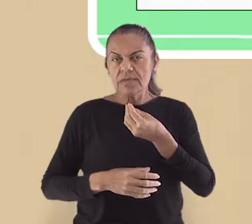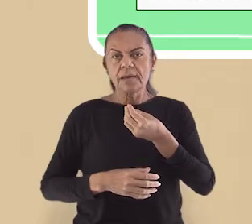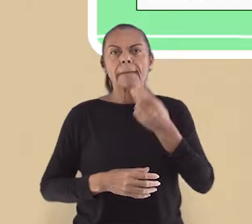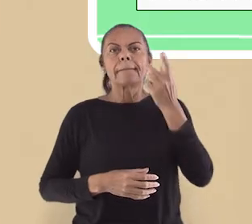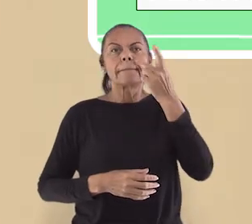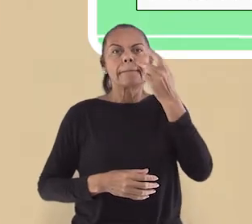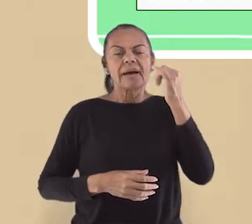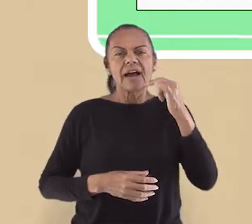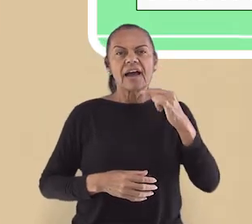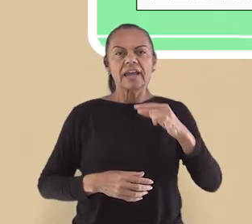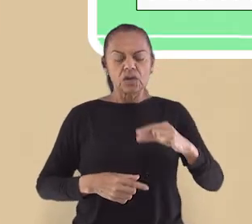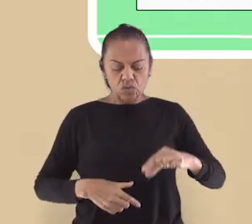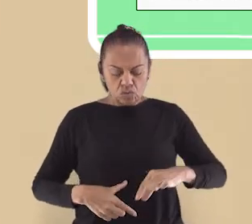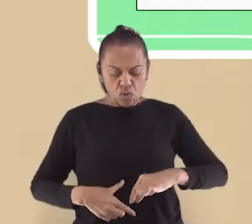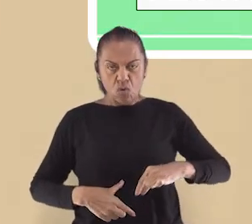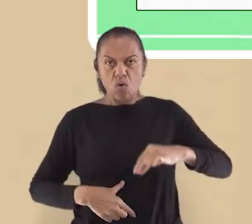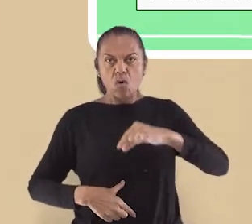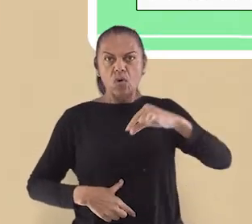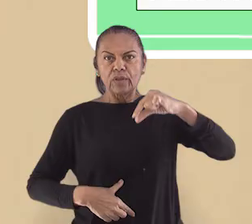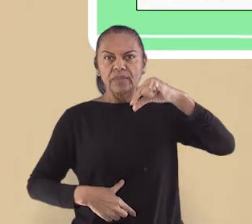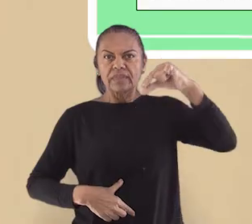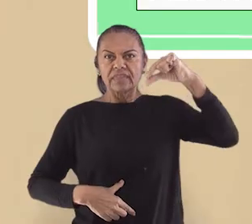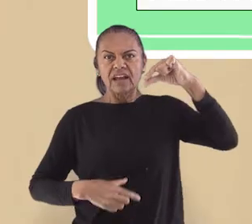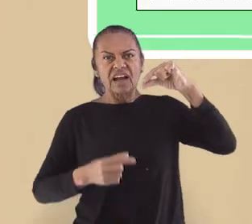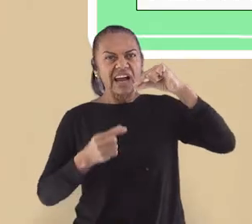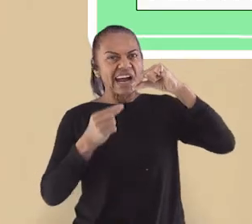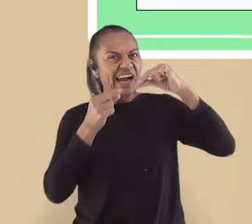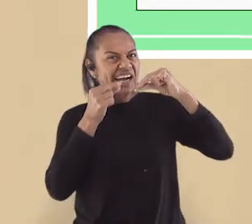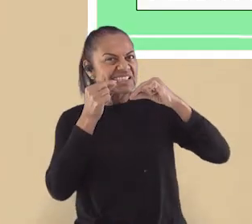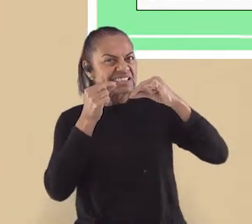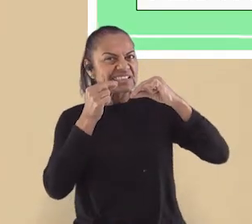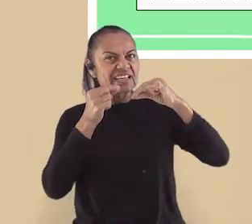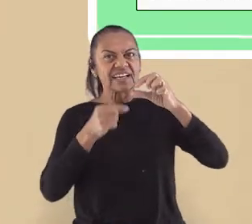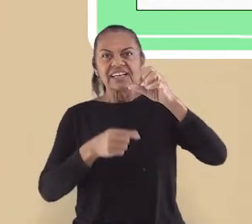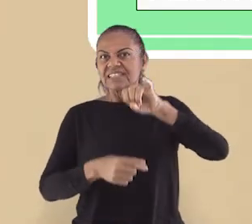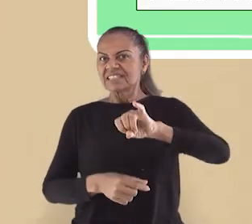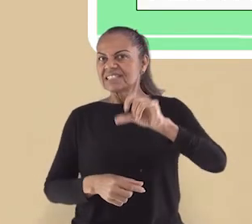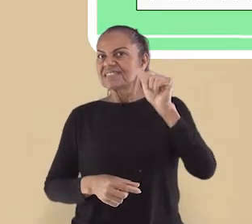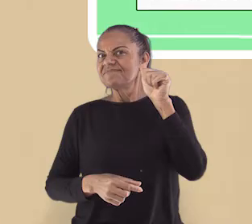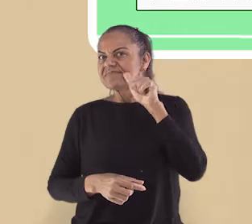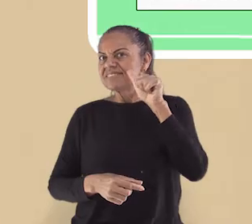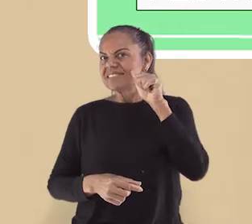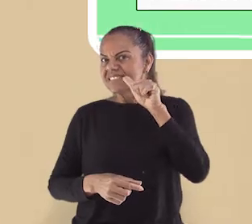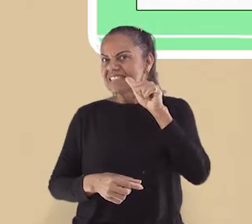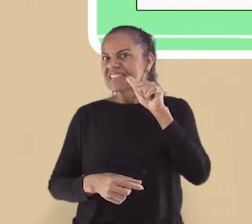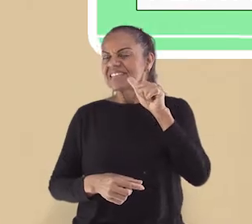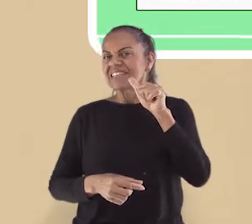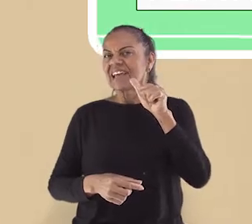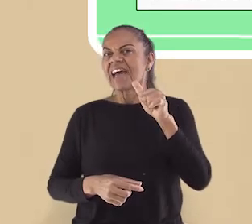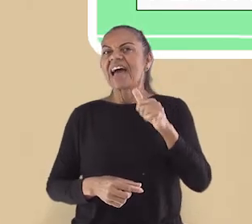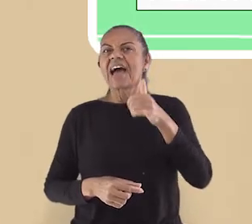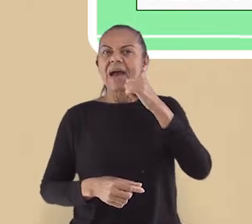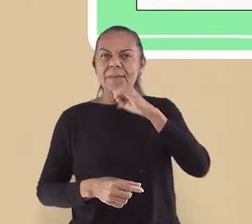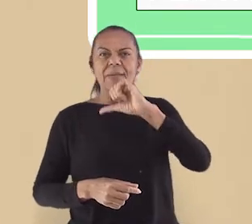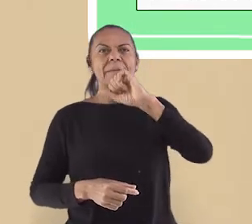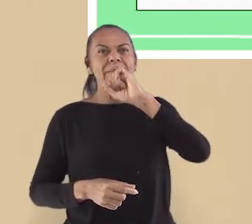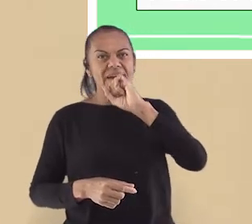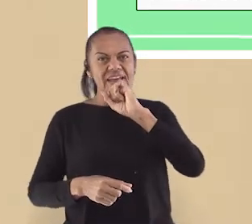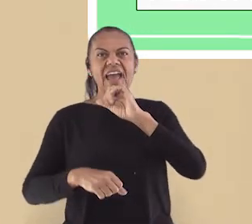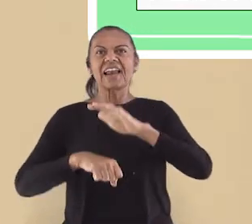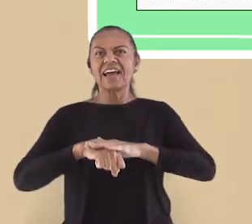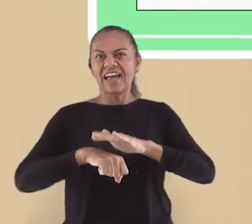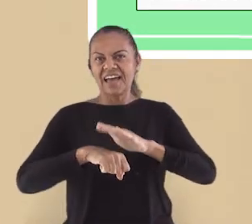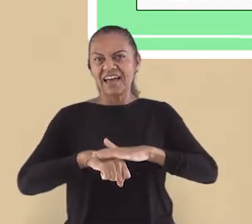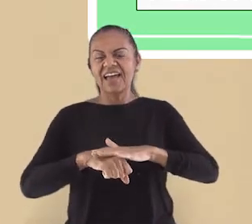cordão umbilical. Se for menina, é a mãe que corta o cordão umbilical. Em seguida, a criança é banhada em um